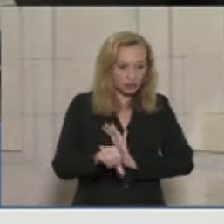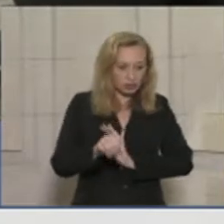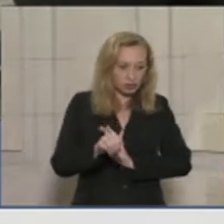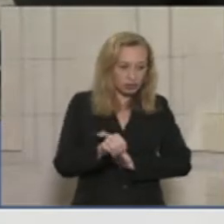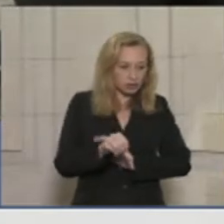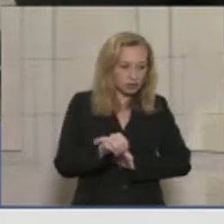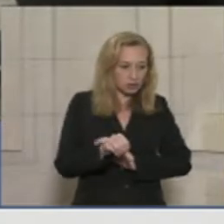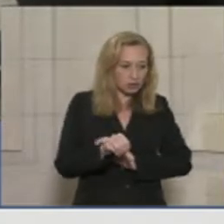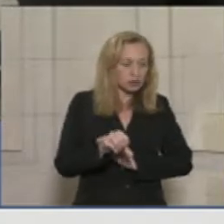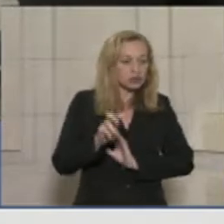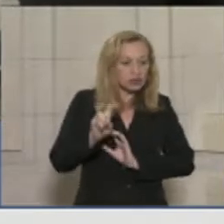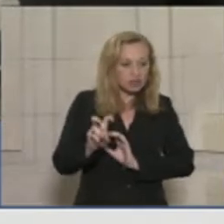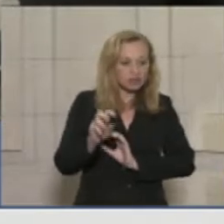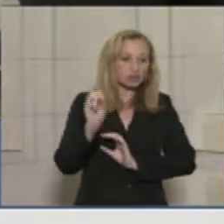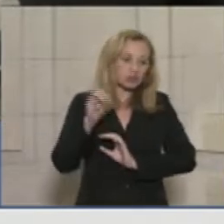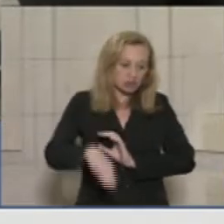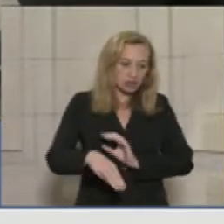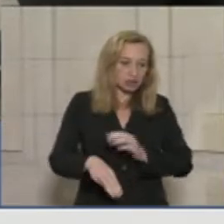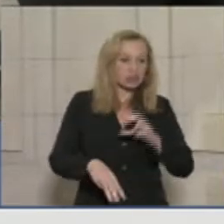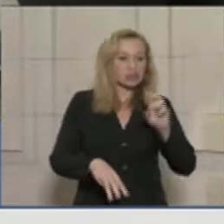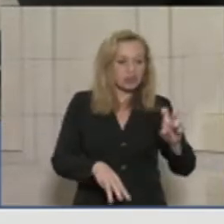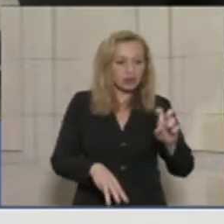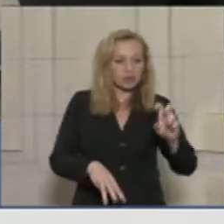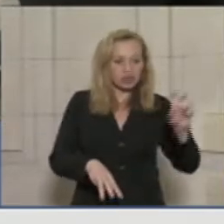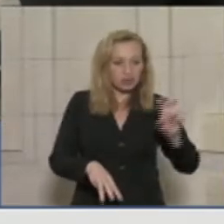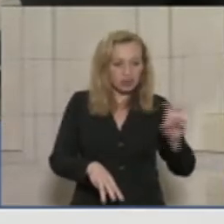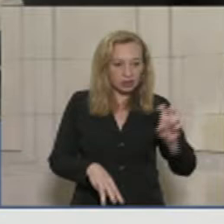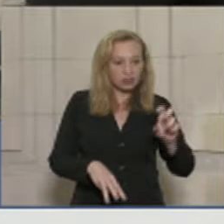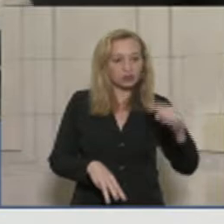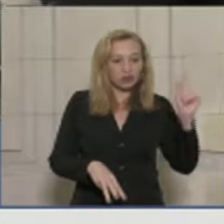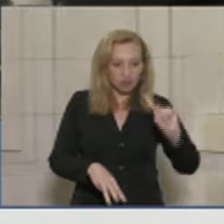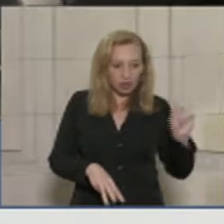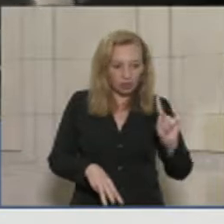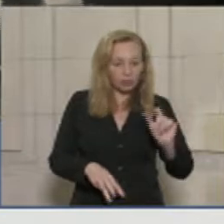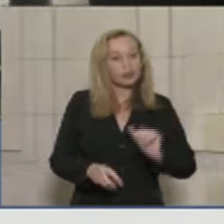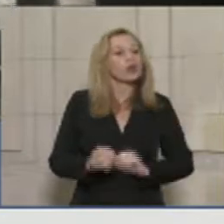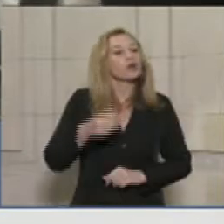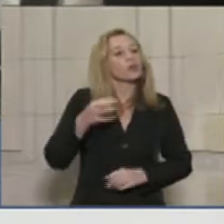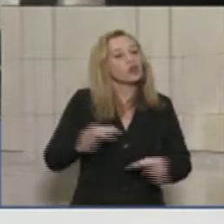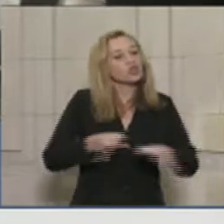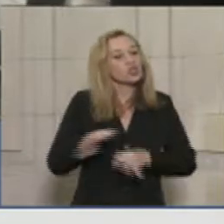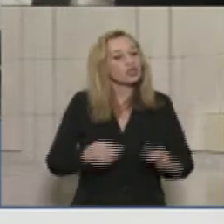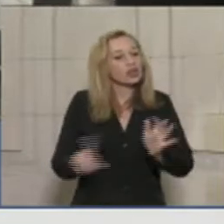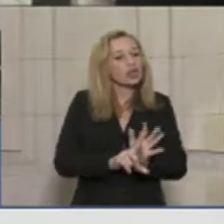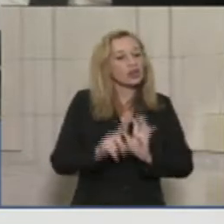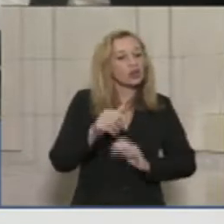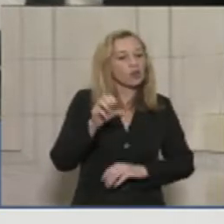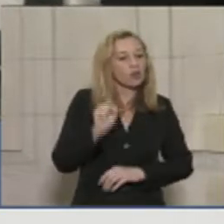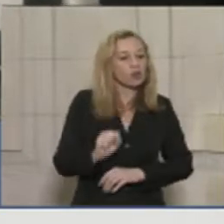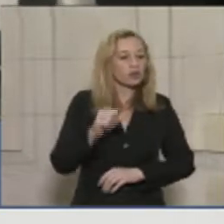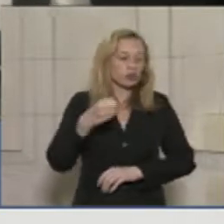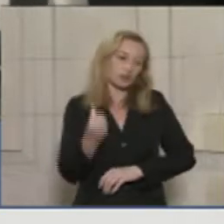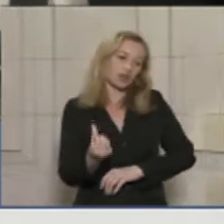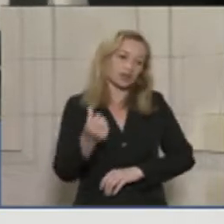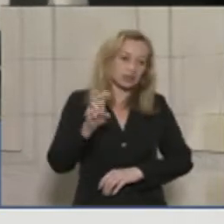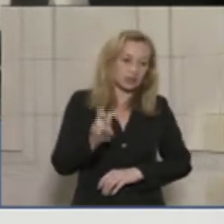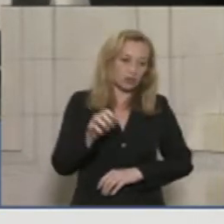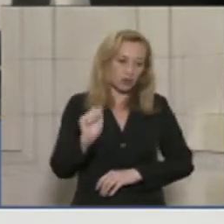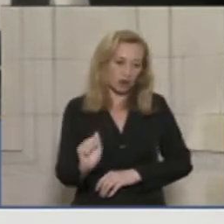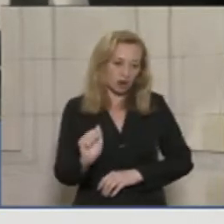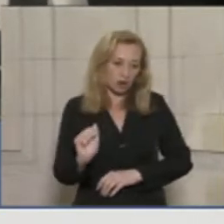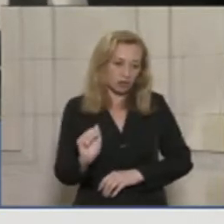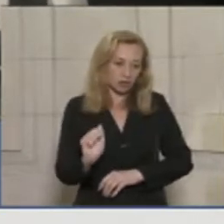2479, 5 sim e 55 não. Projeto de lei 865A,